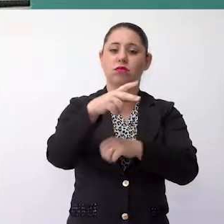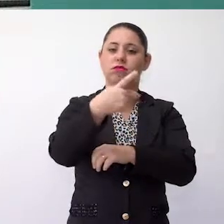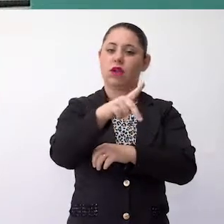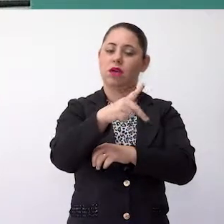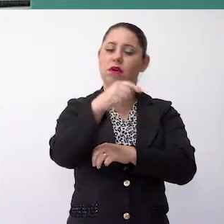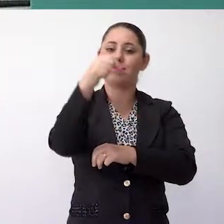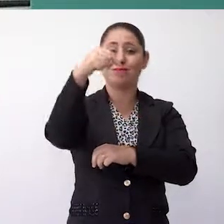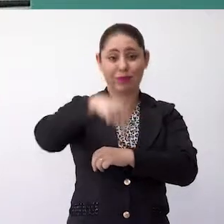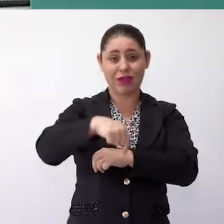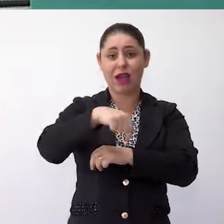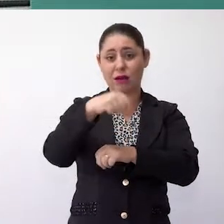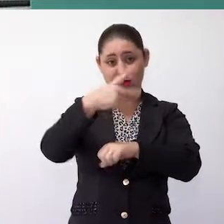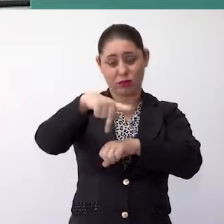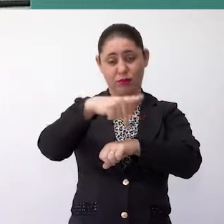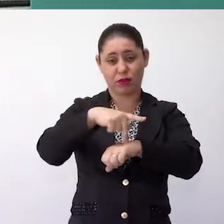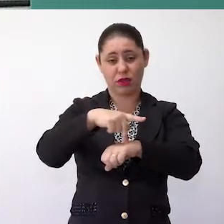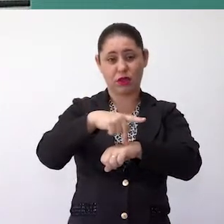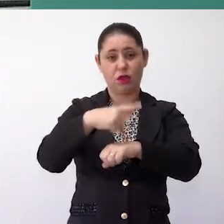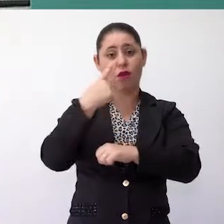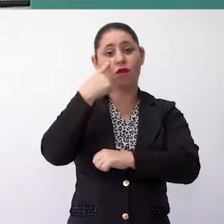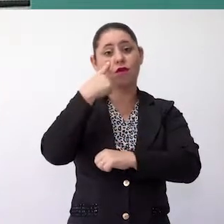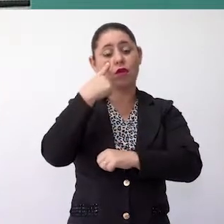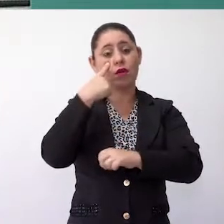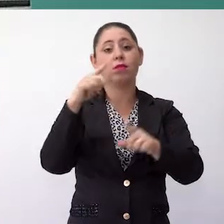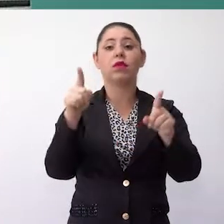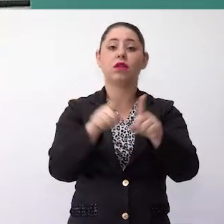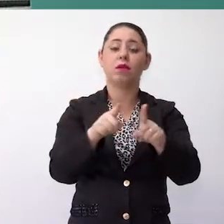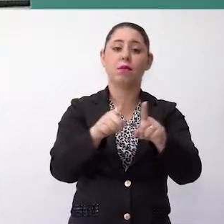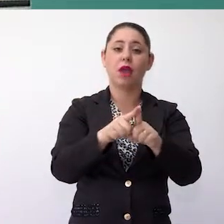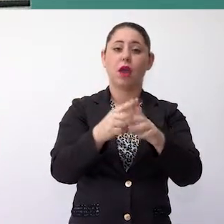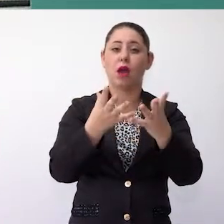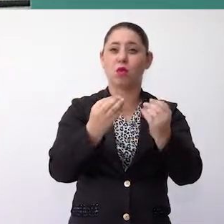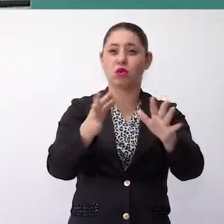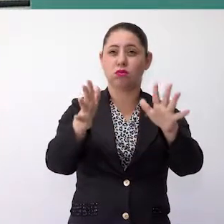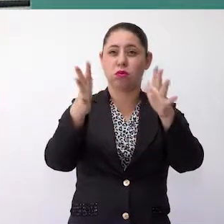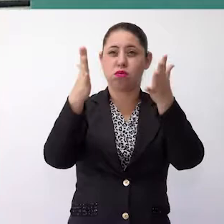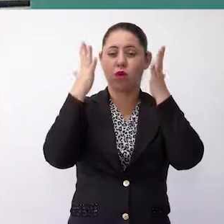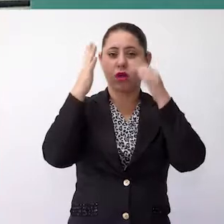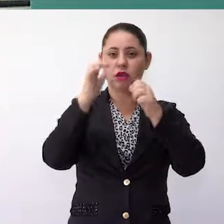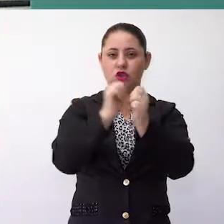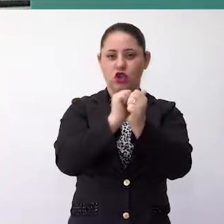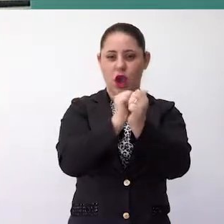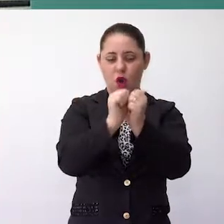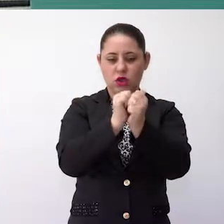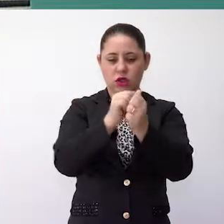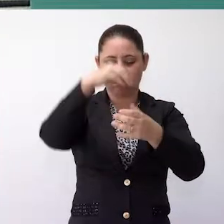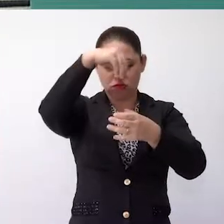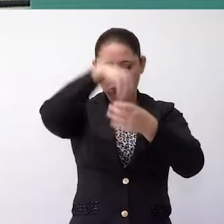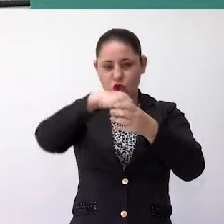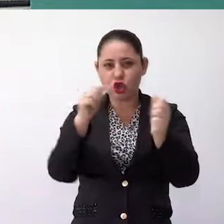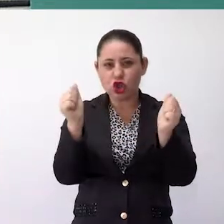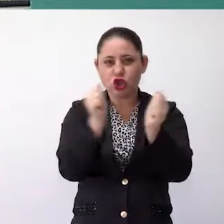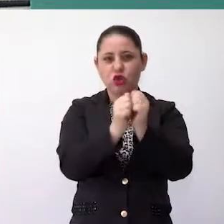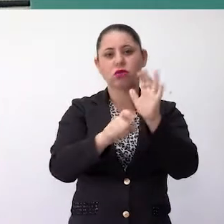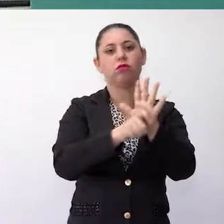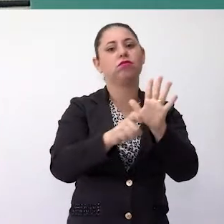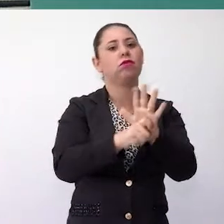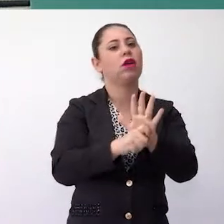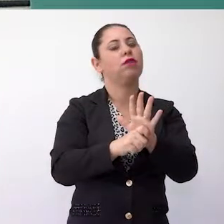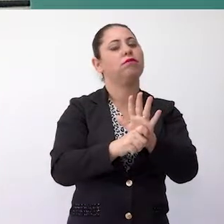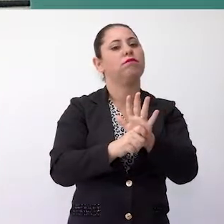região. E vimos ser utilizado as grandes cargas de arroz também para introduzir maconha. Então nós